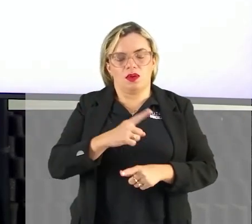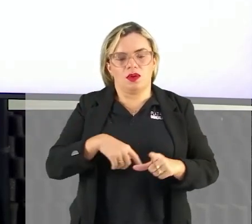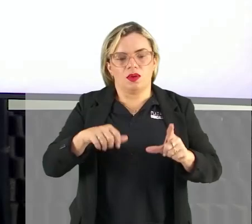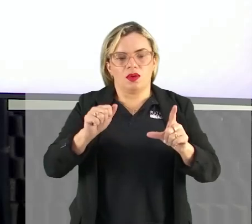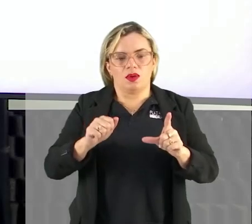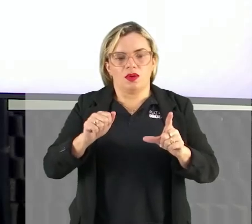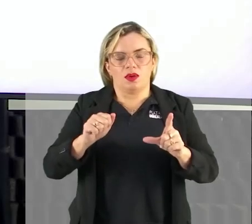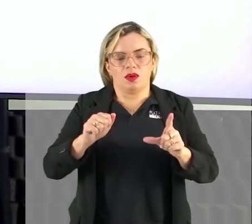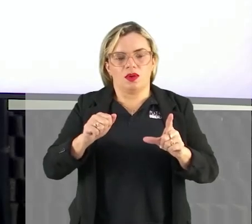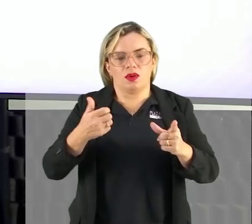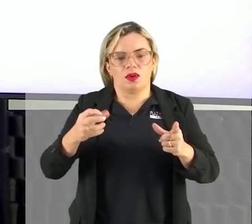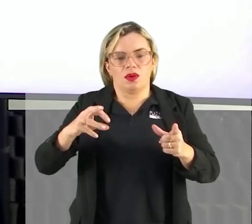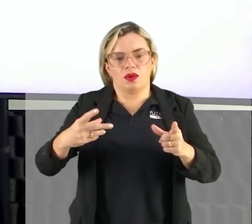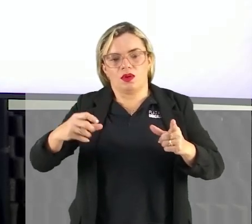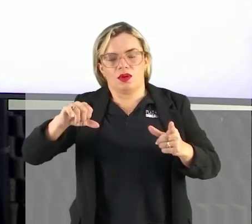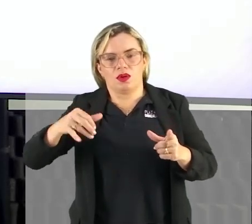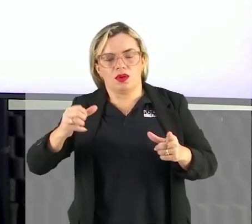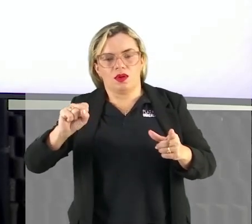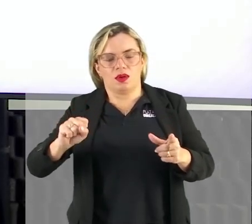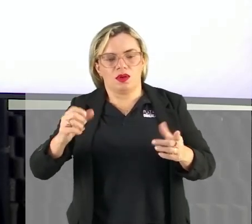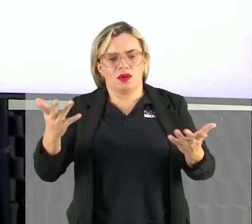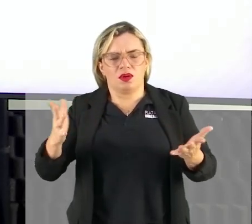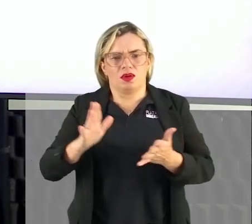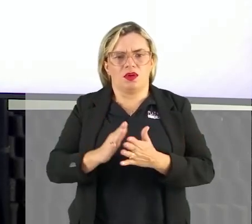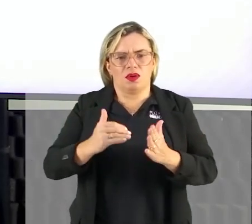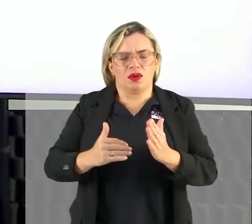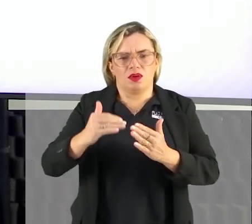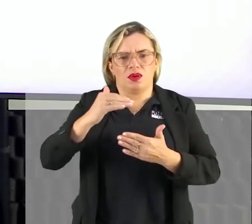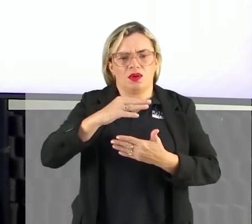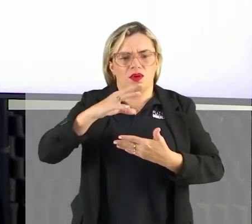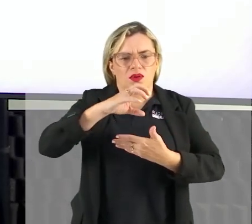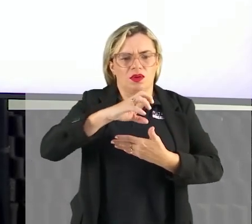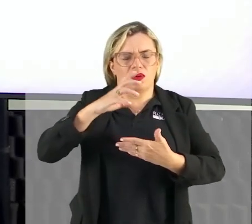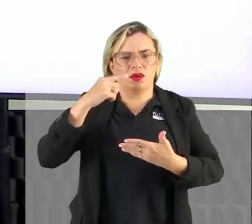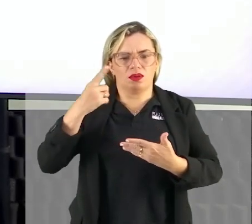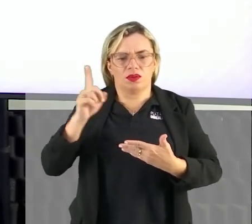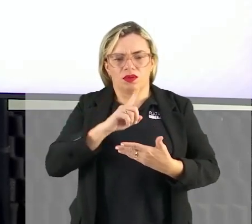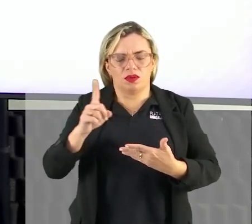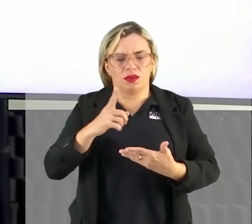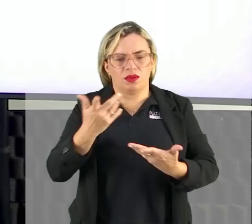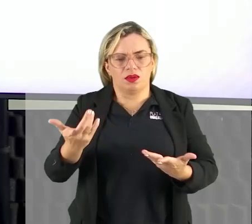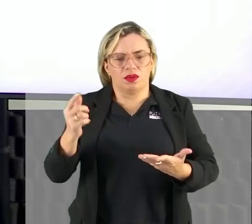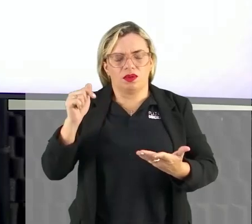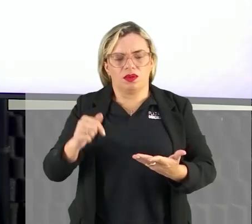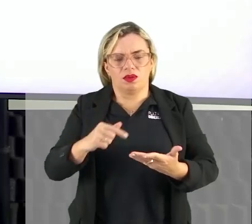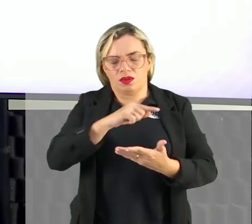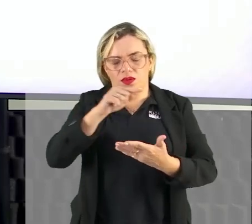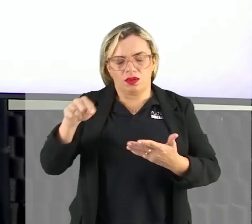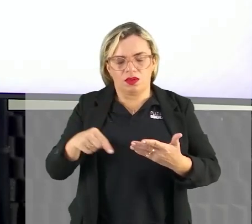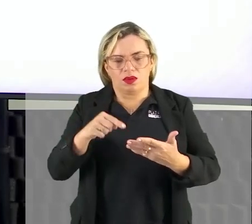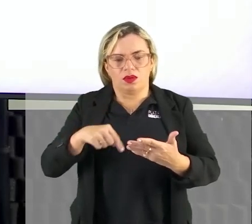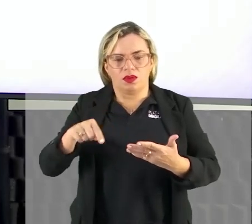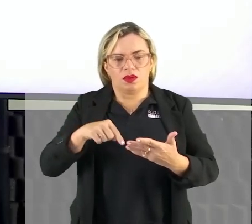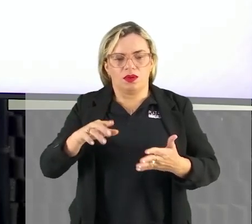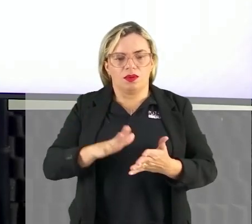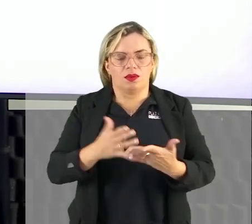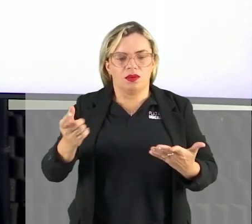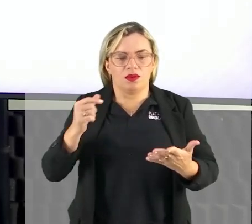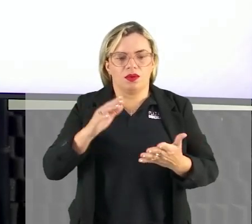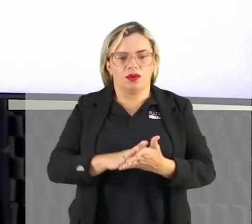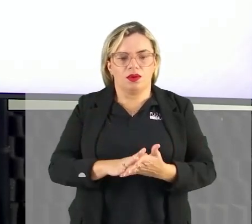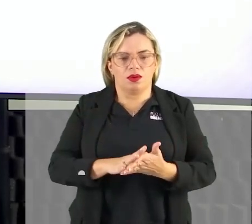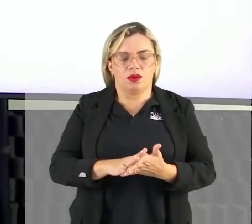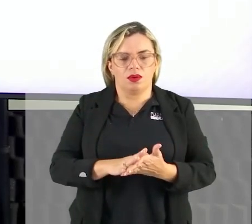estar lá no topo dessa cadeia? Não, né? As esponjas, elas estão mais para baixo na cadeia, né?